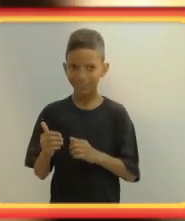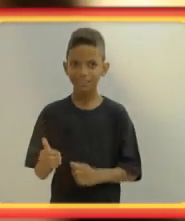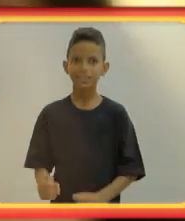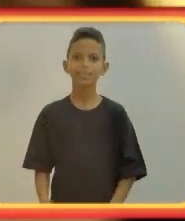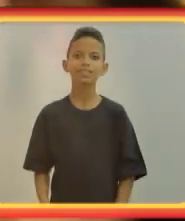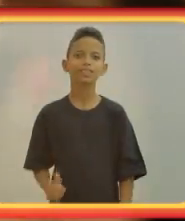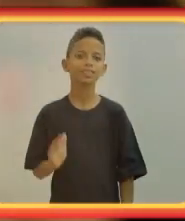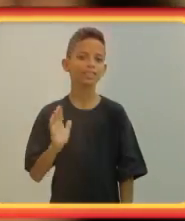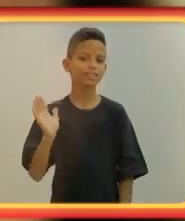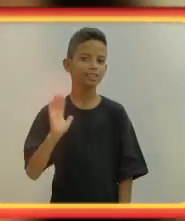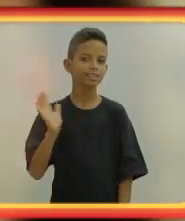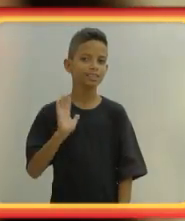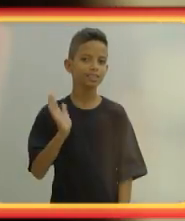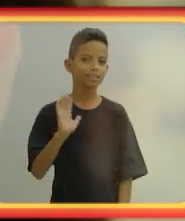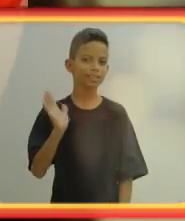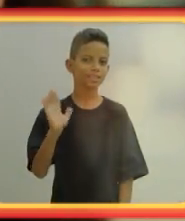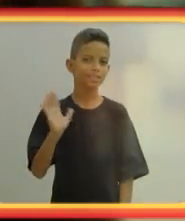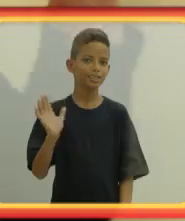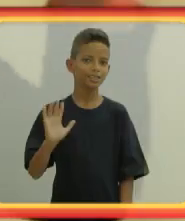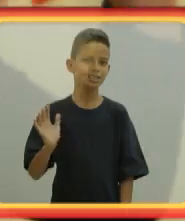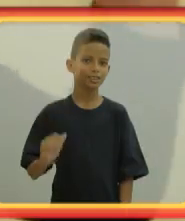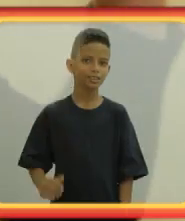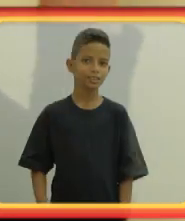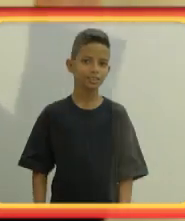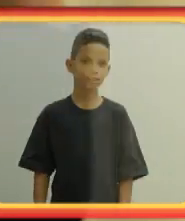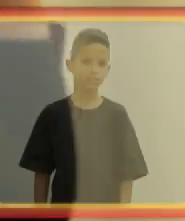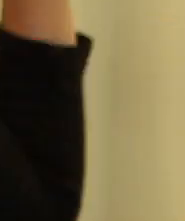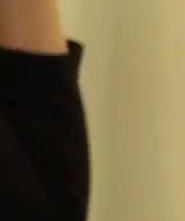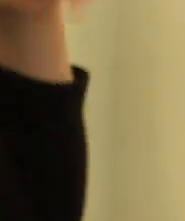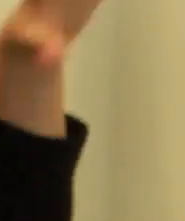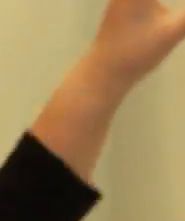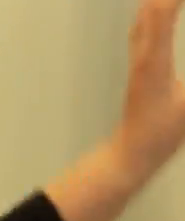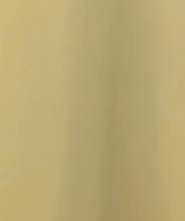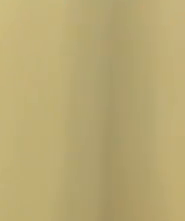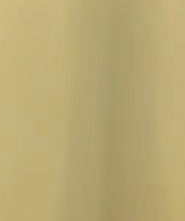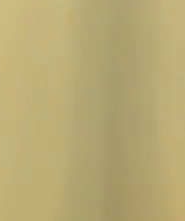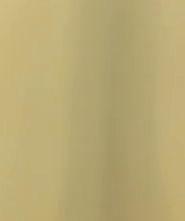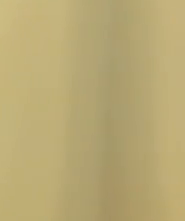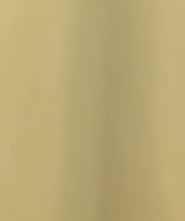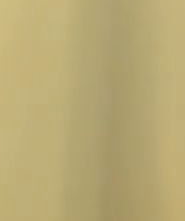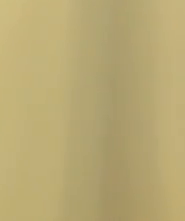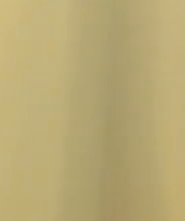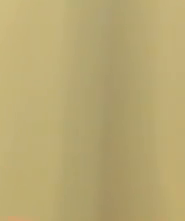Marina mostra as unhas pintadas. Tchau. Marina acena dando tchau e manda beijos.